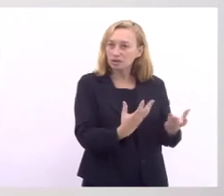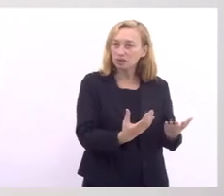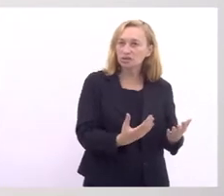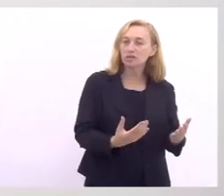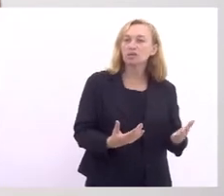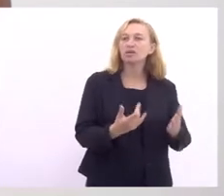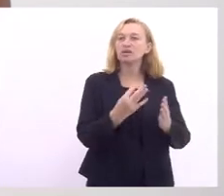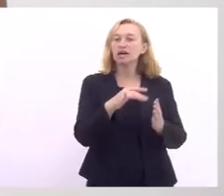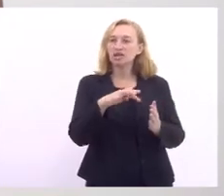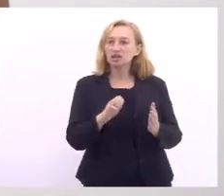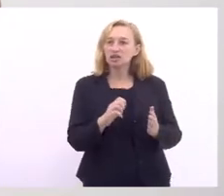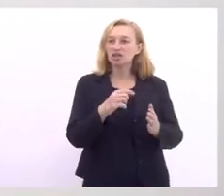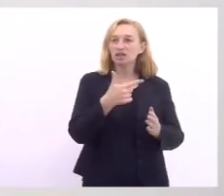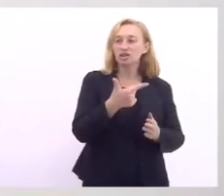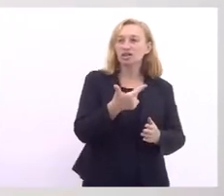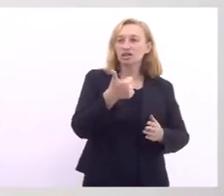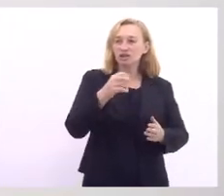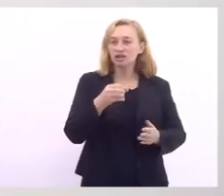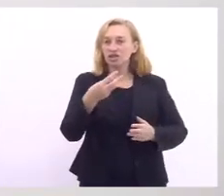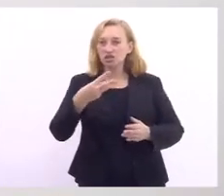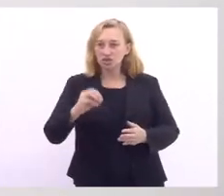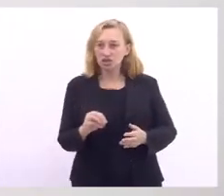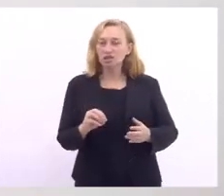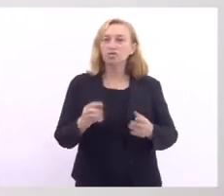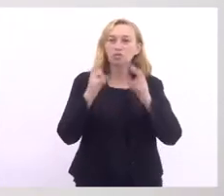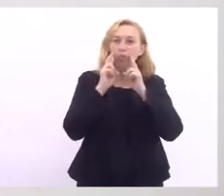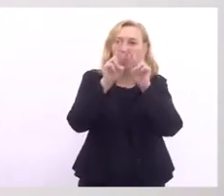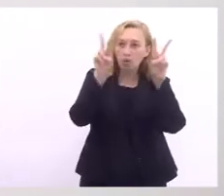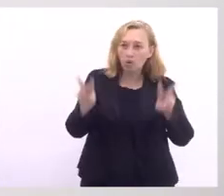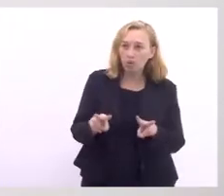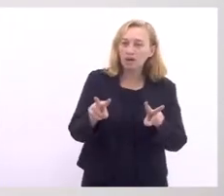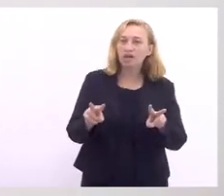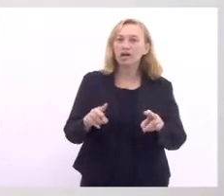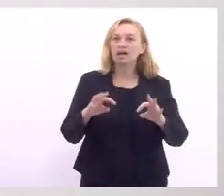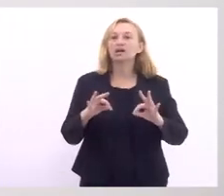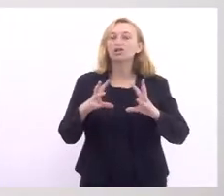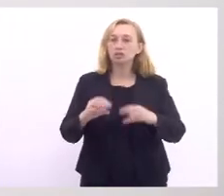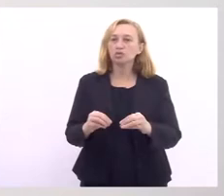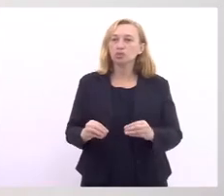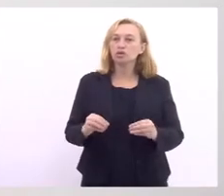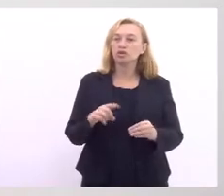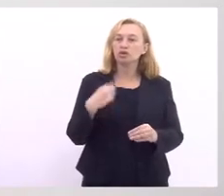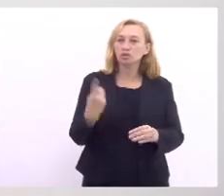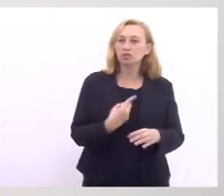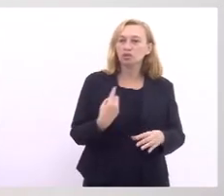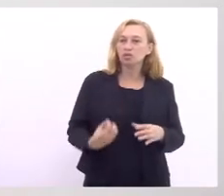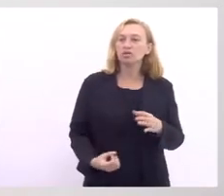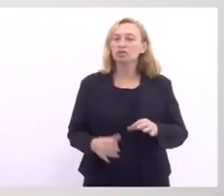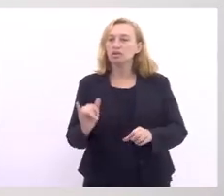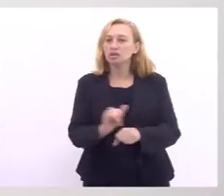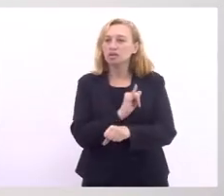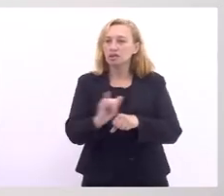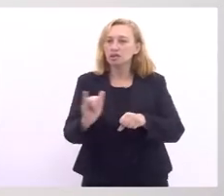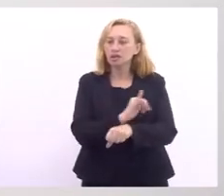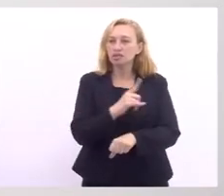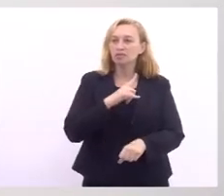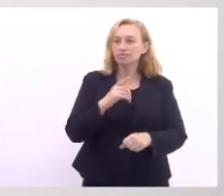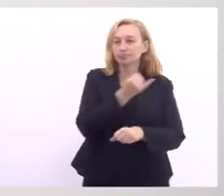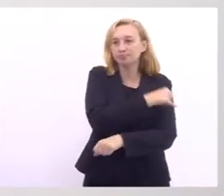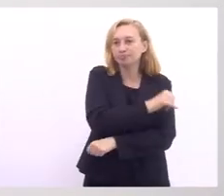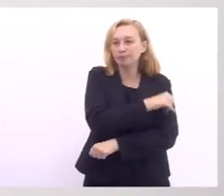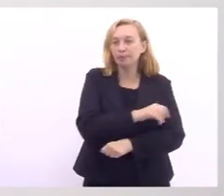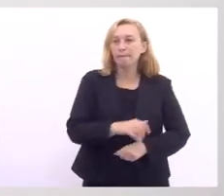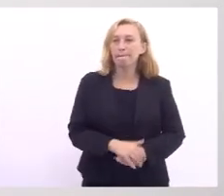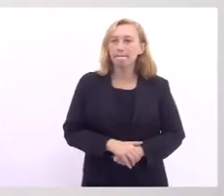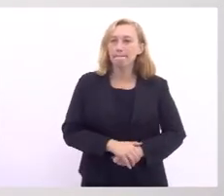partir da agenda Rio 20 e 30 né no olhar intersetorial interseccional sobre o que a gente projeto para esse Rio de Janeiro é